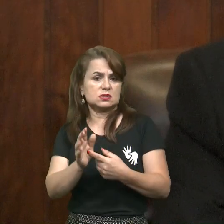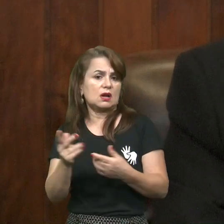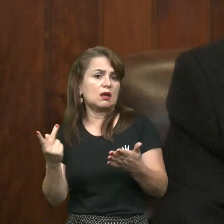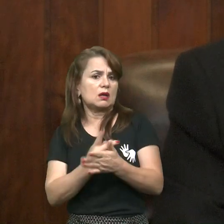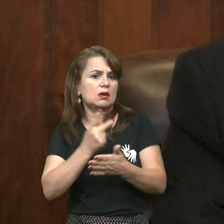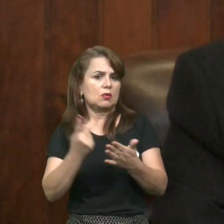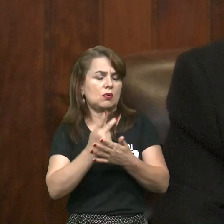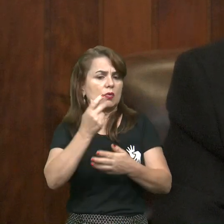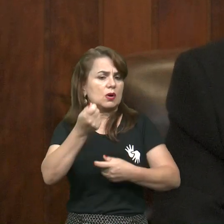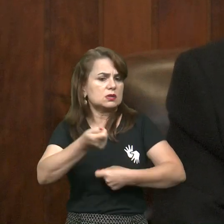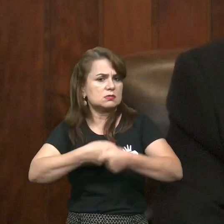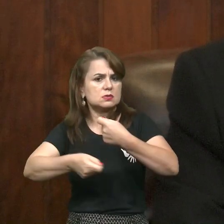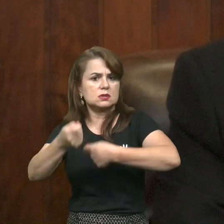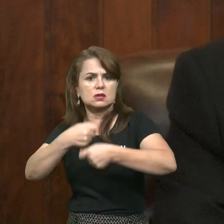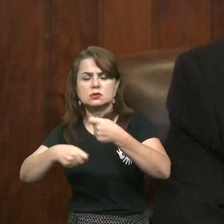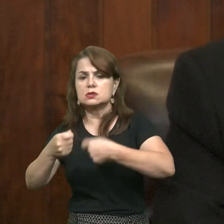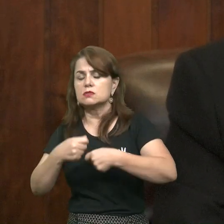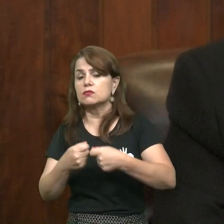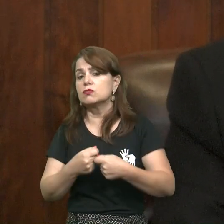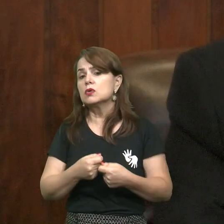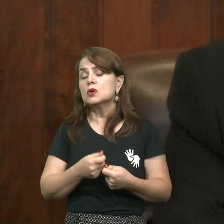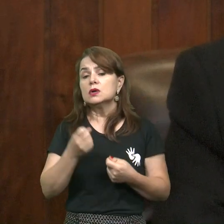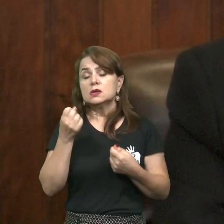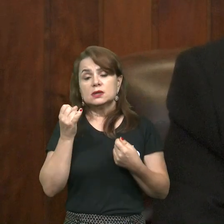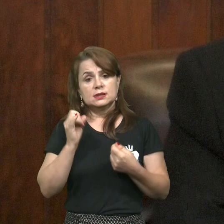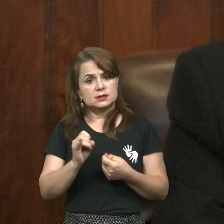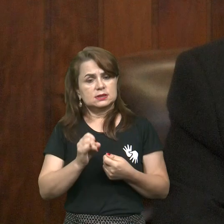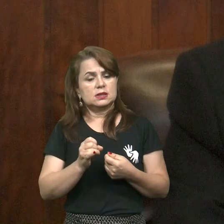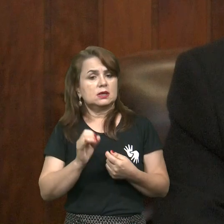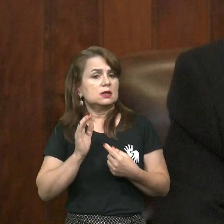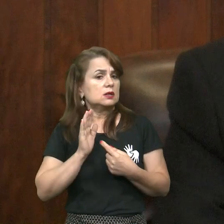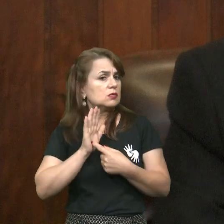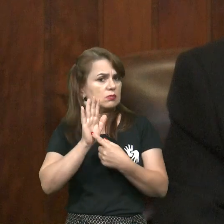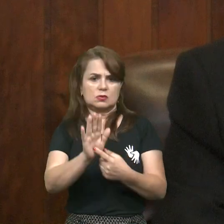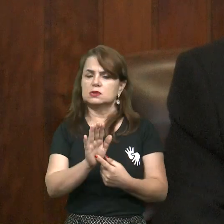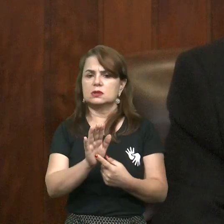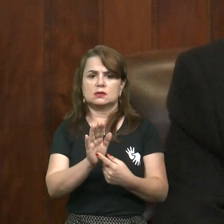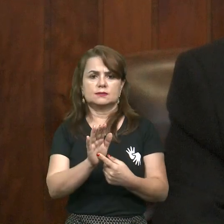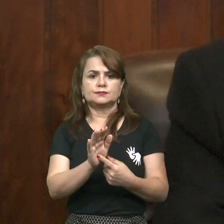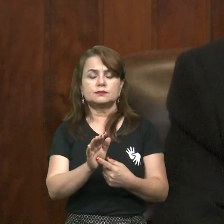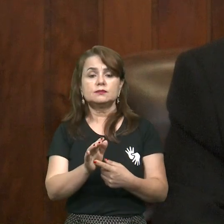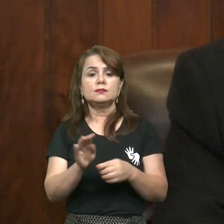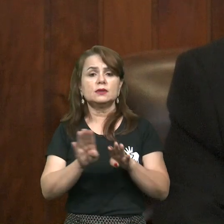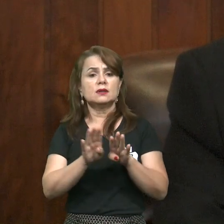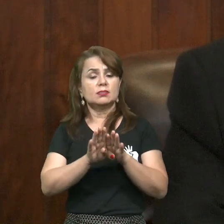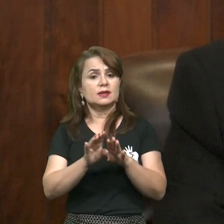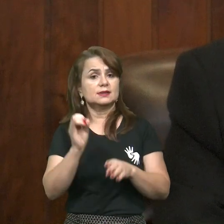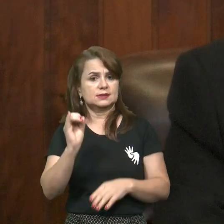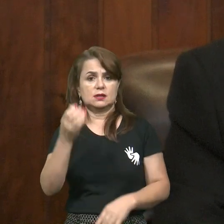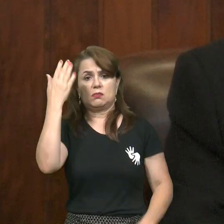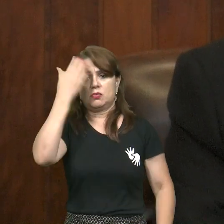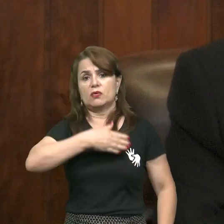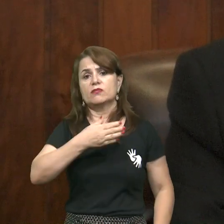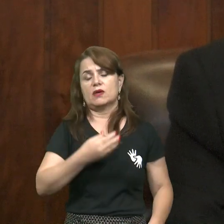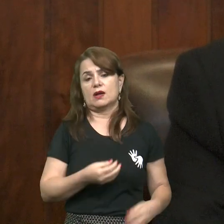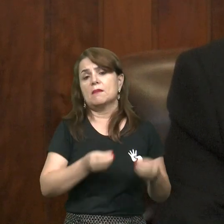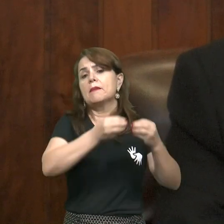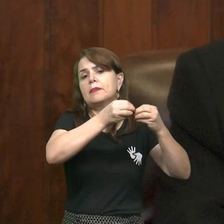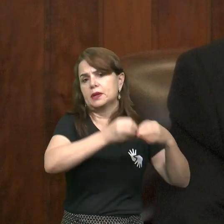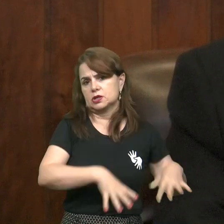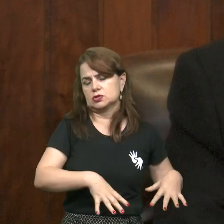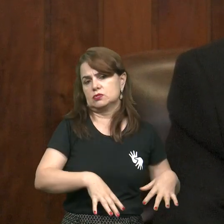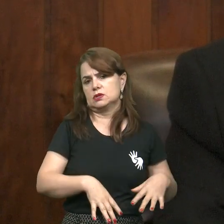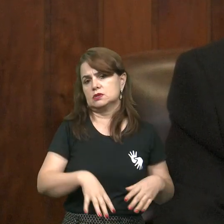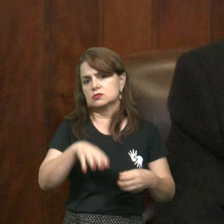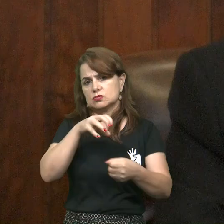causa lesão ao erário qualquer ação ou omissão dolosa que enseje efetiva e comprovadamente perda patrimonial,